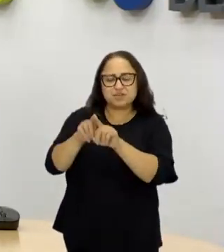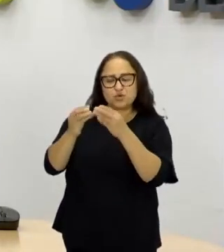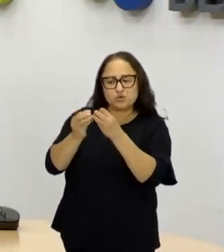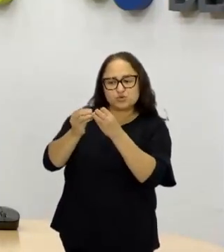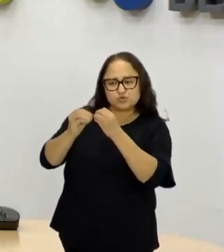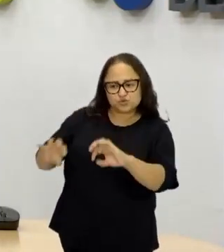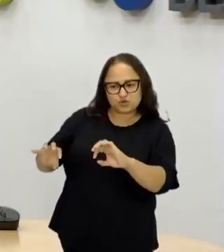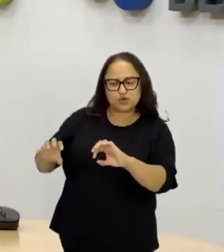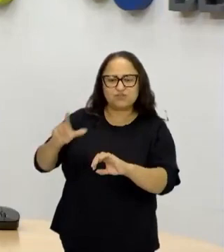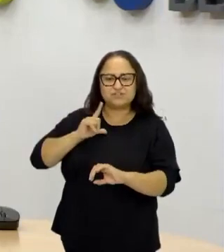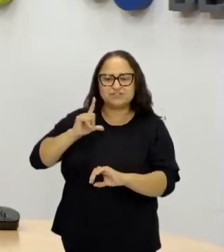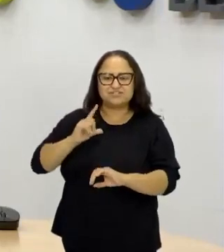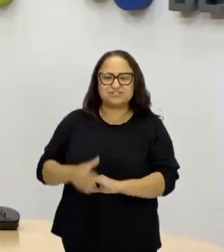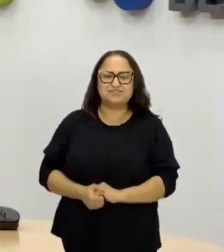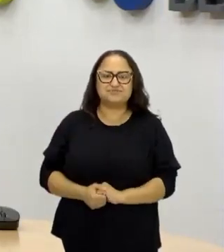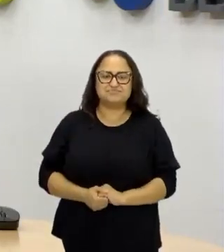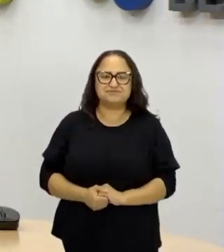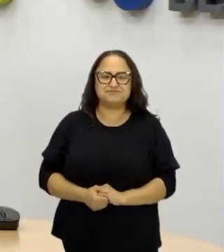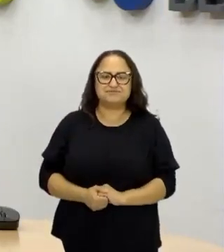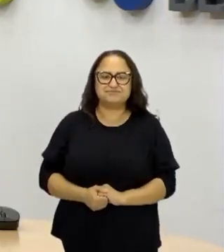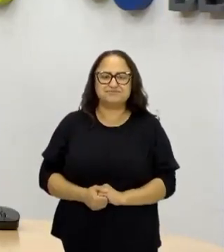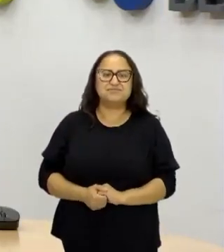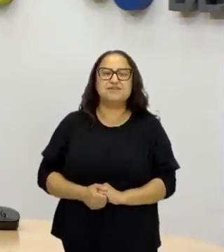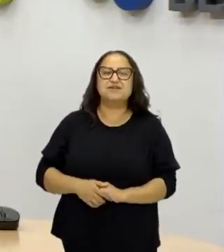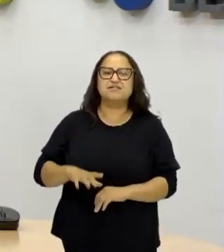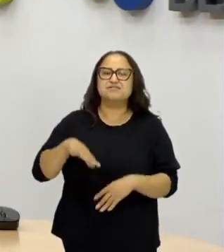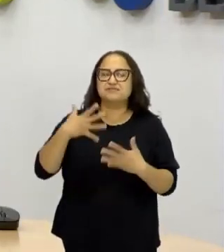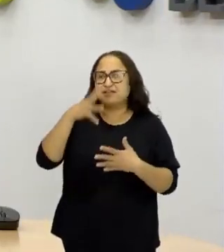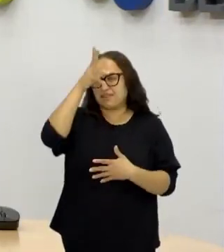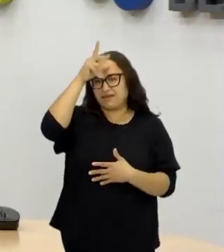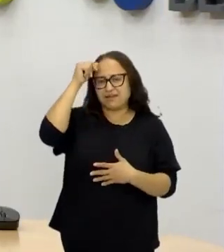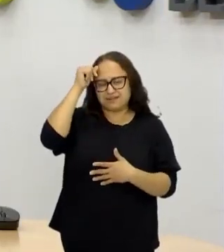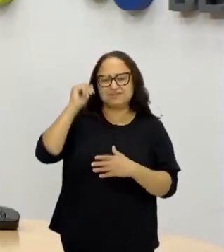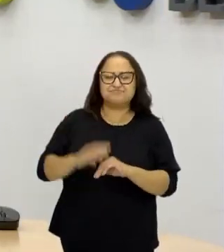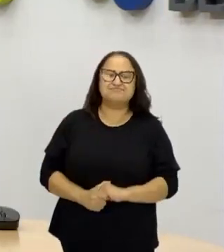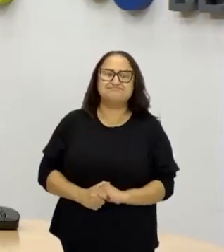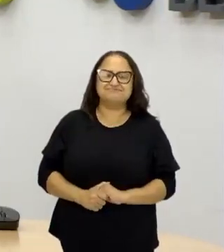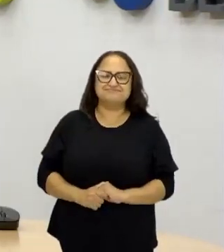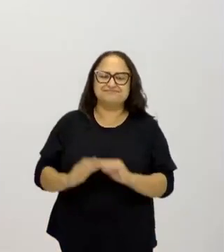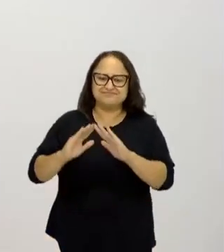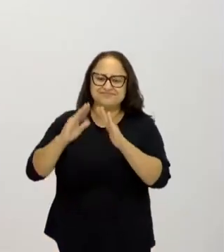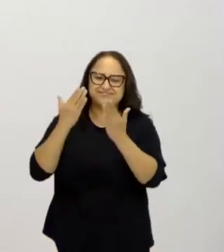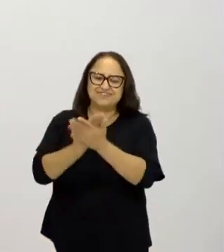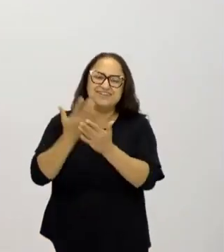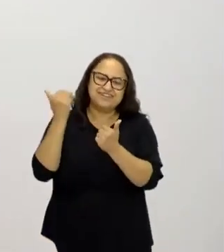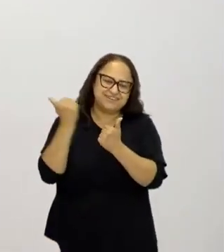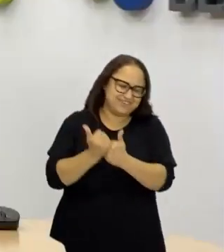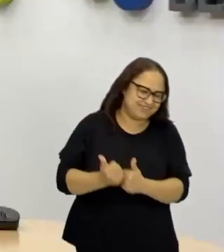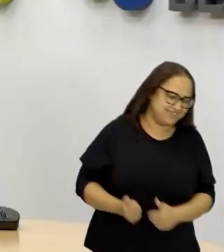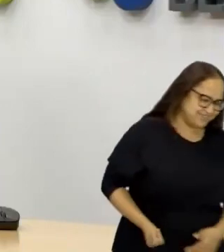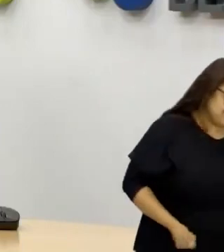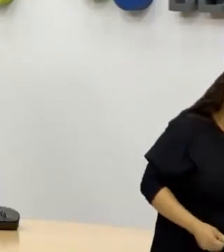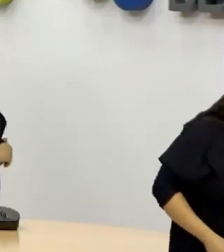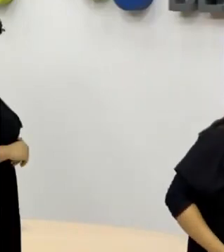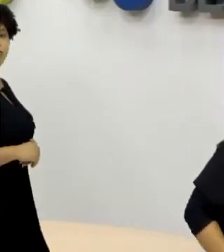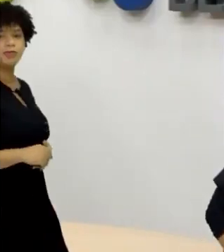vem aí dos frangos, né, da galinha, né, vem da galinha, né, frango também não dá para falar, né. Tudo bem, pessoal? Vamos lá, ó. Demanda